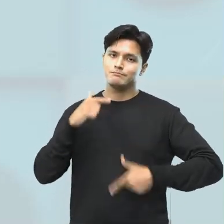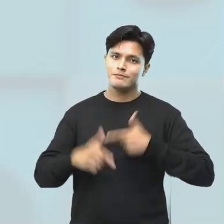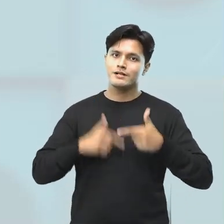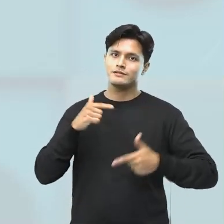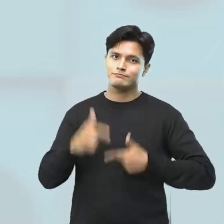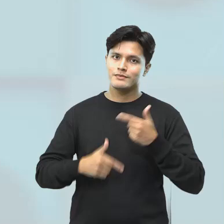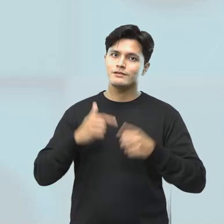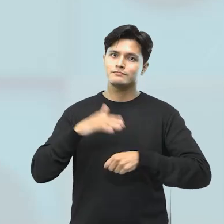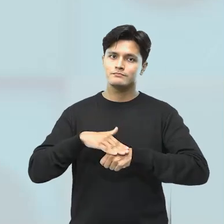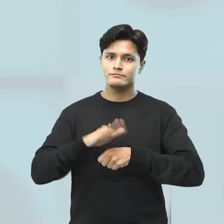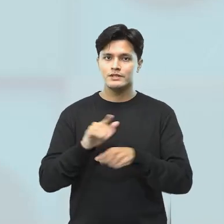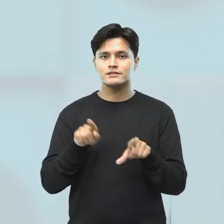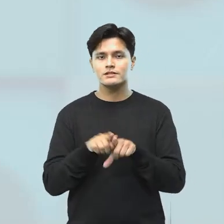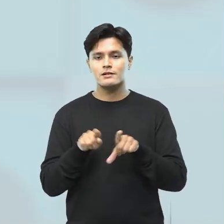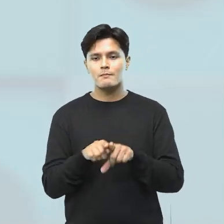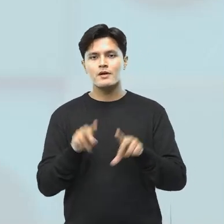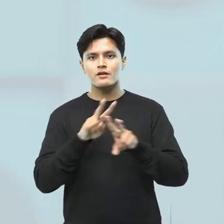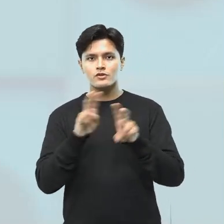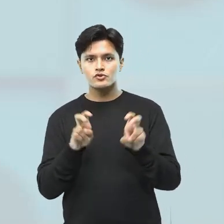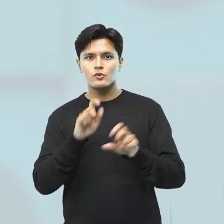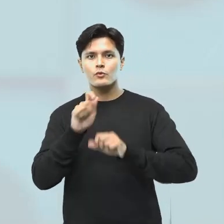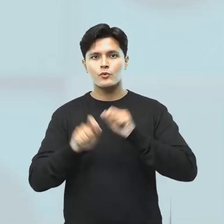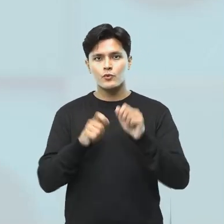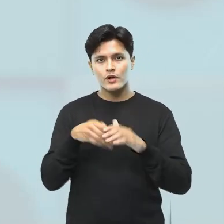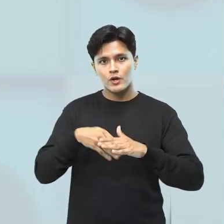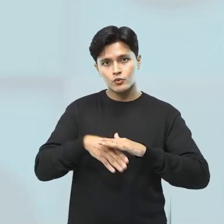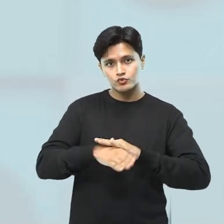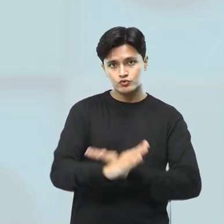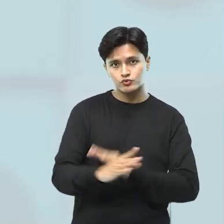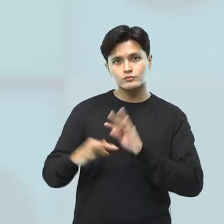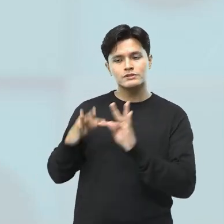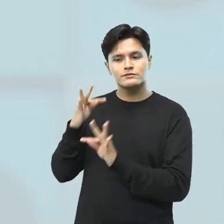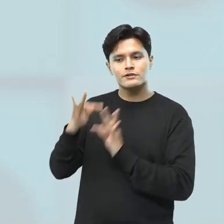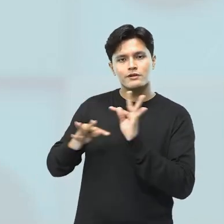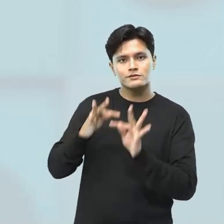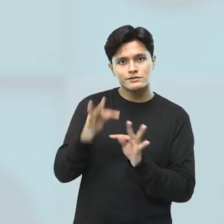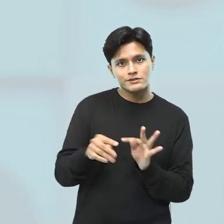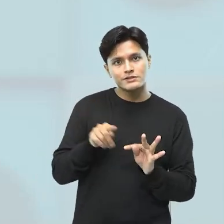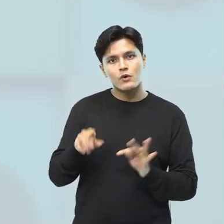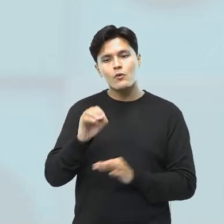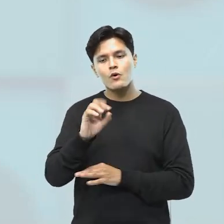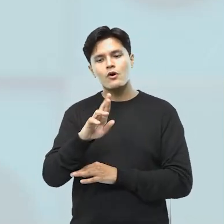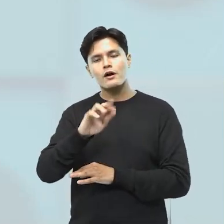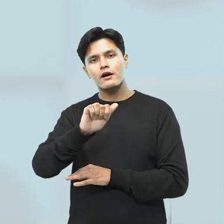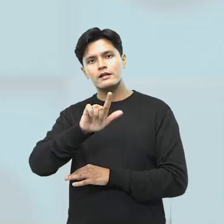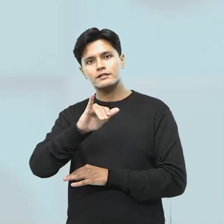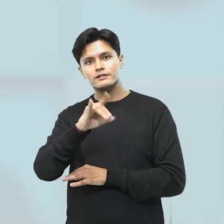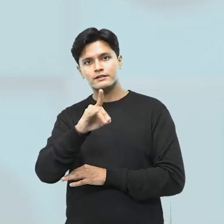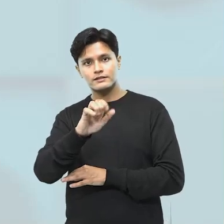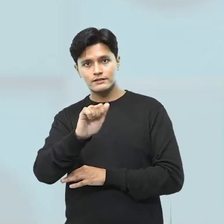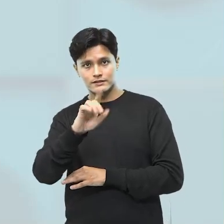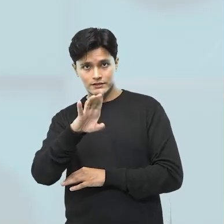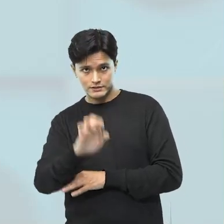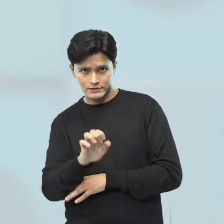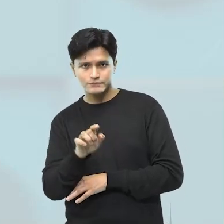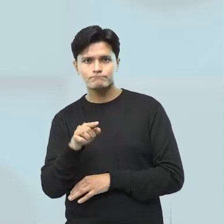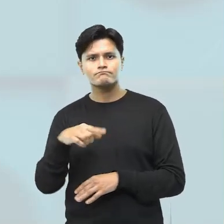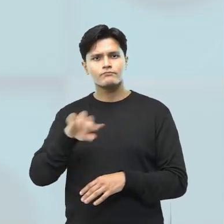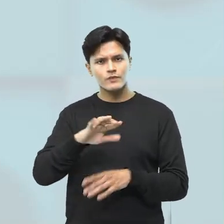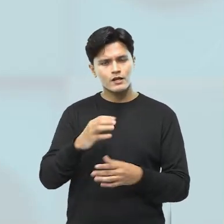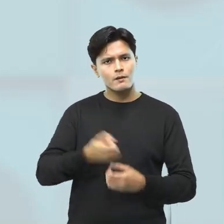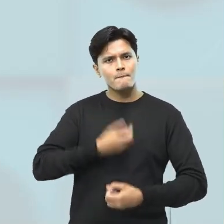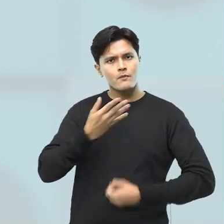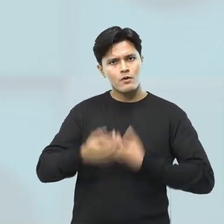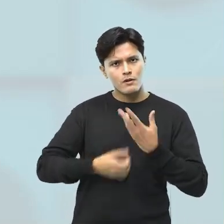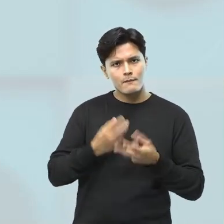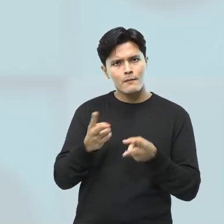fala muito sobre a questão do costume, da tradição da oralidade. Como como a gente viu nos nossos poemas, né, lá na questão